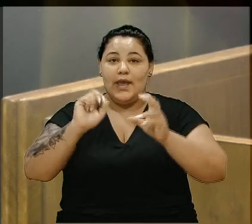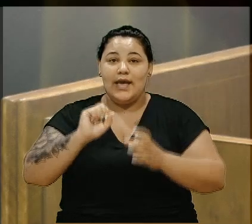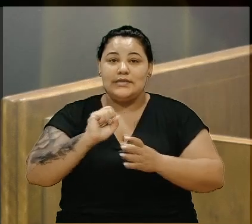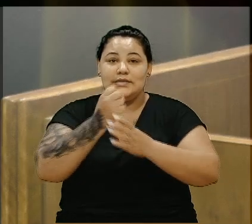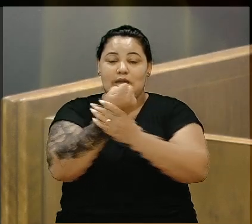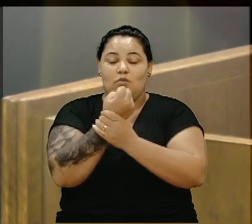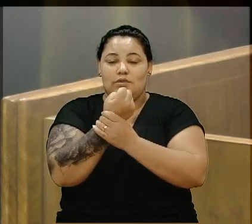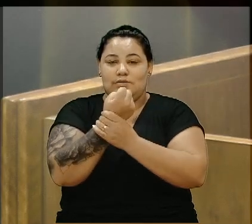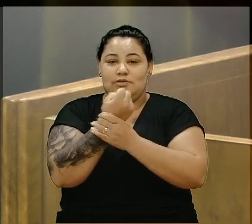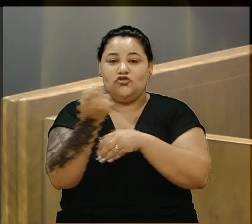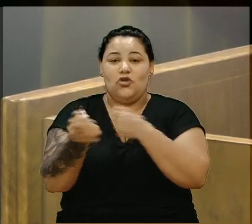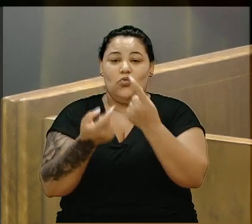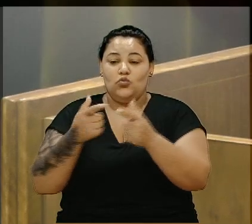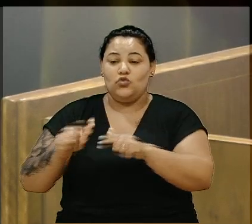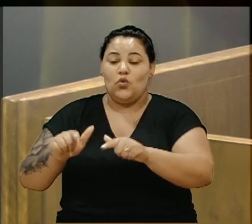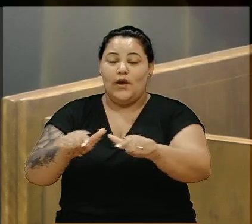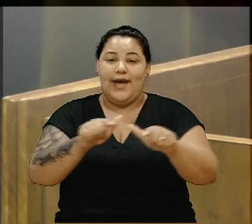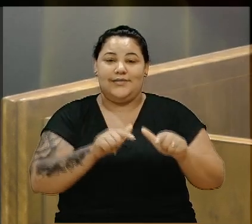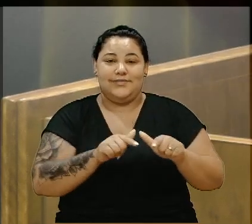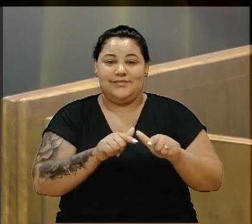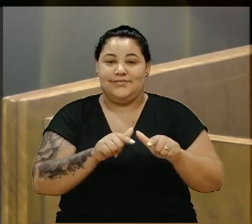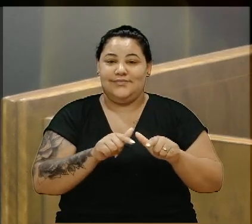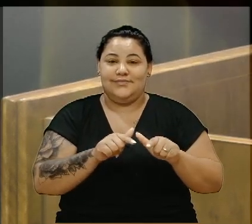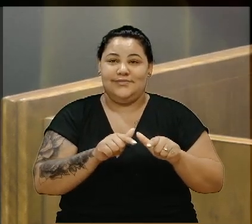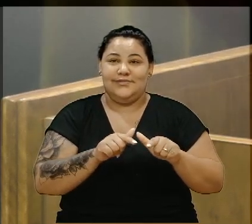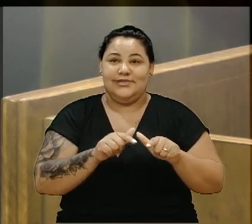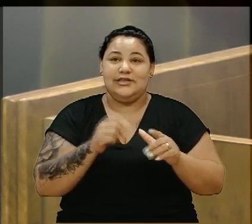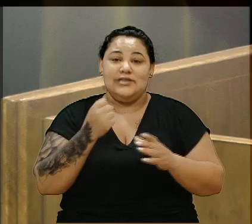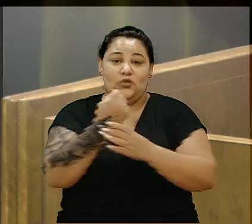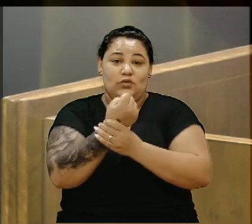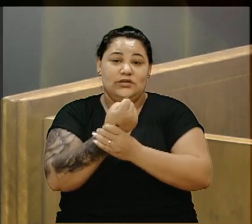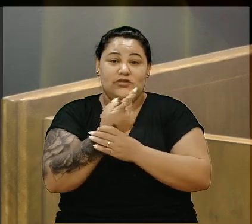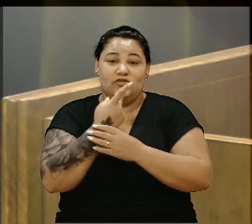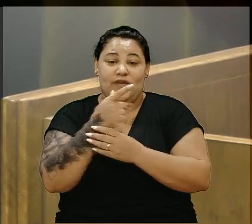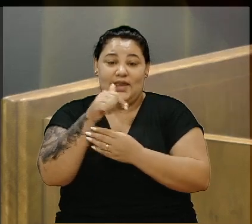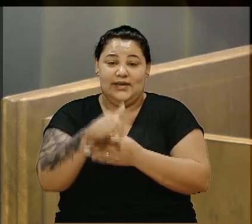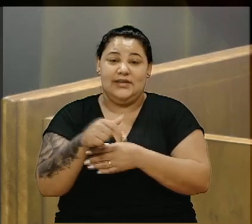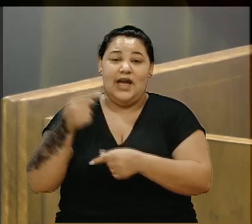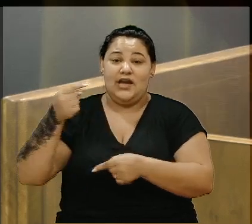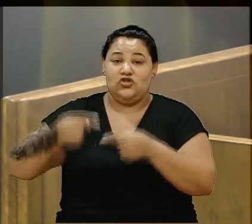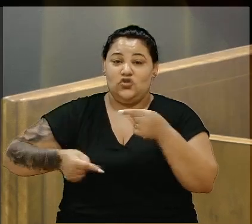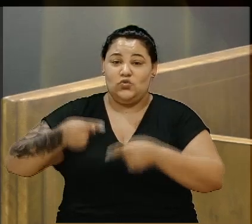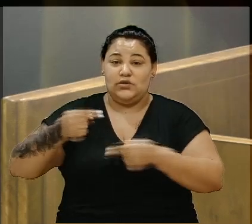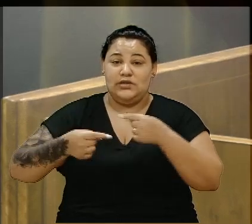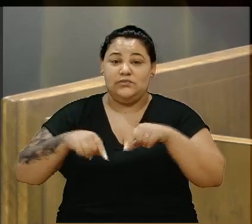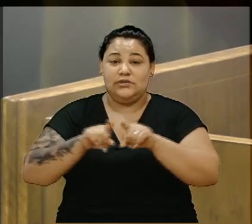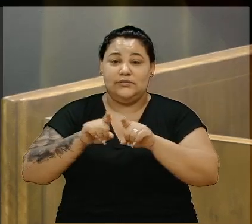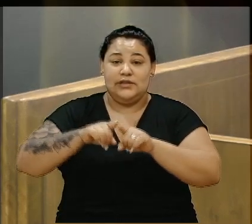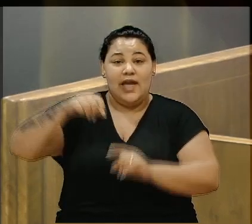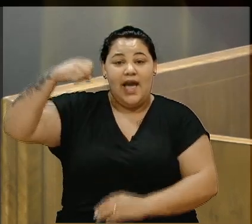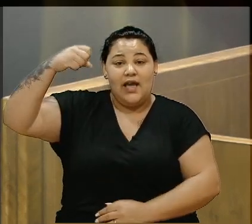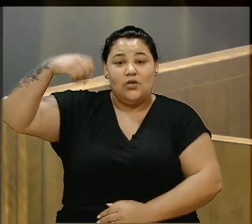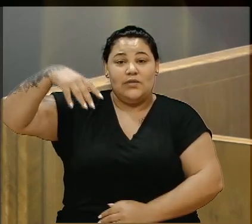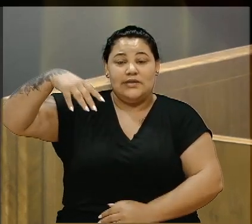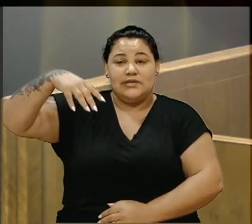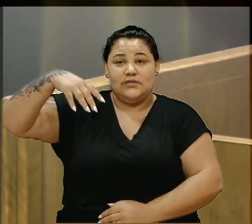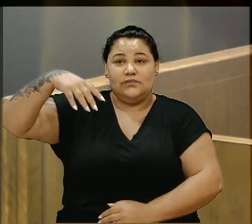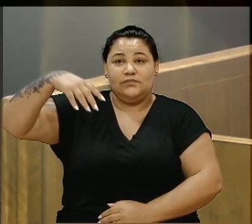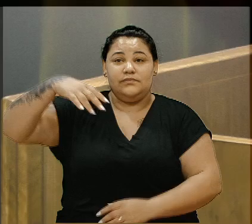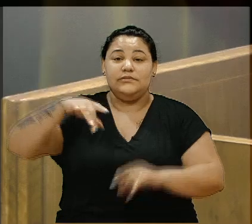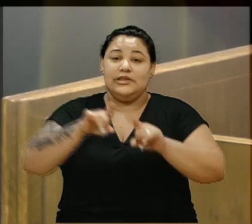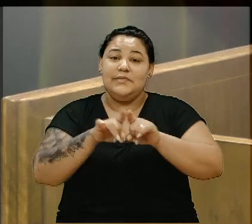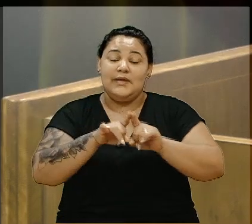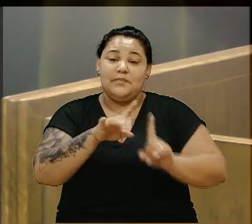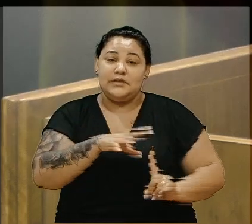desses locais. E segurança a gente passa por aqui a questão da discussão da iluminação, né?